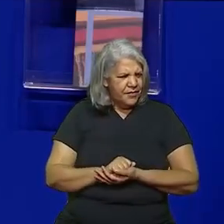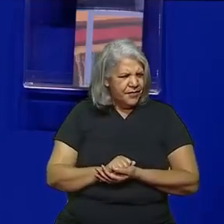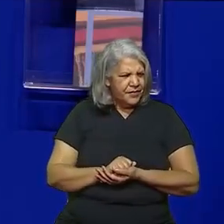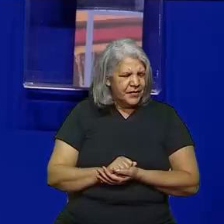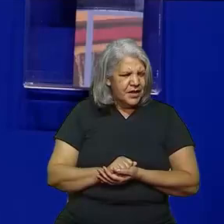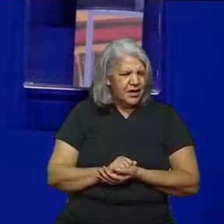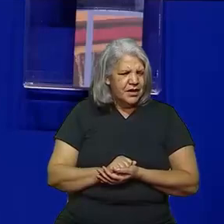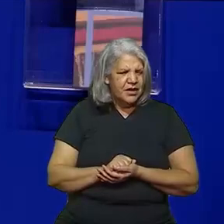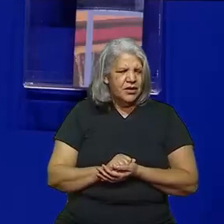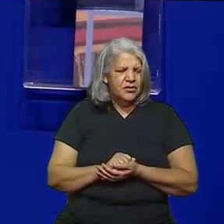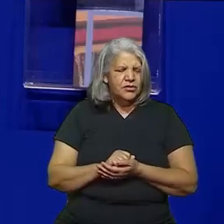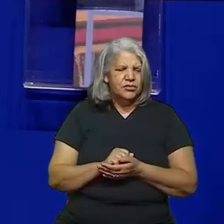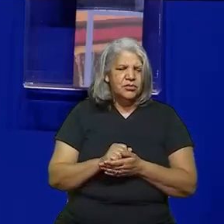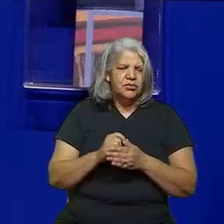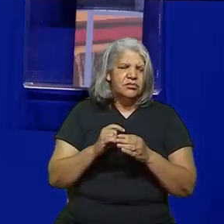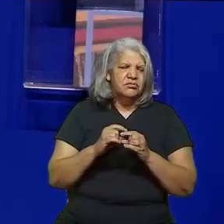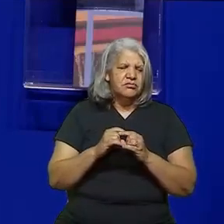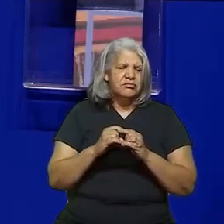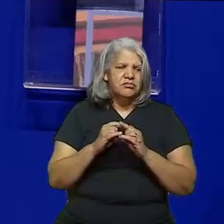um circo,